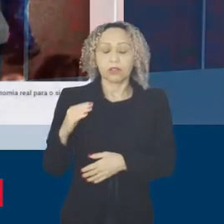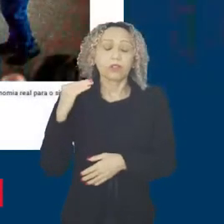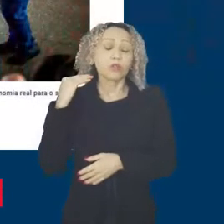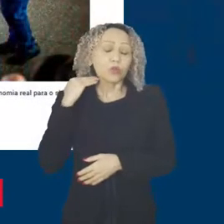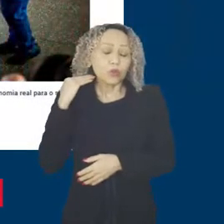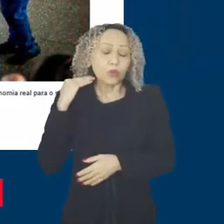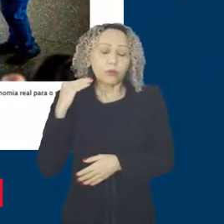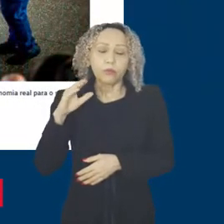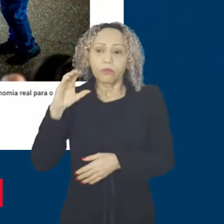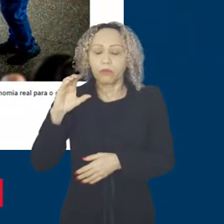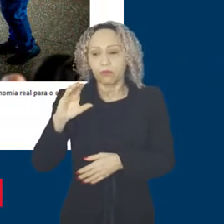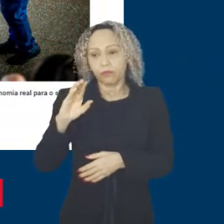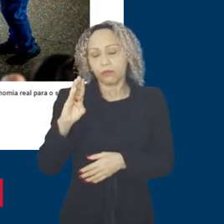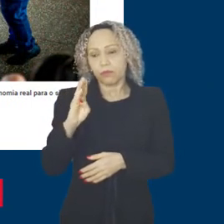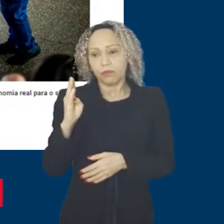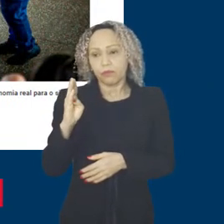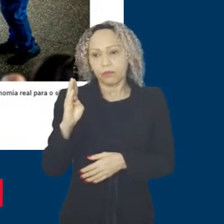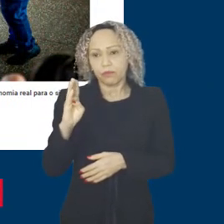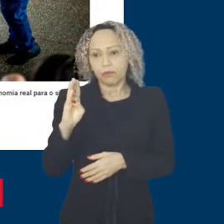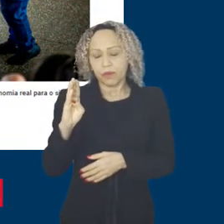manutenção da taxa Selic aí de